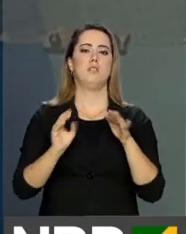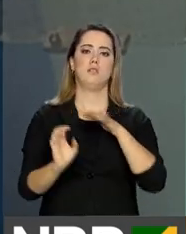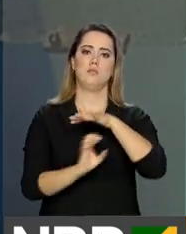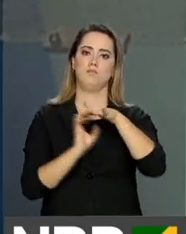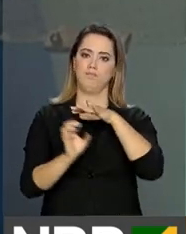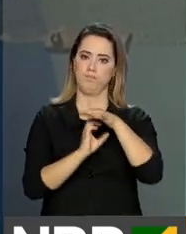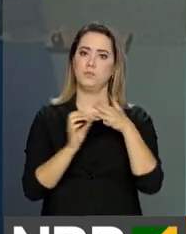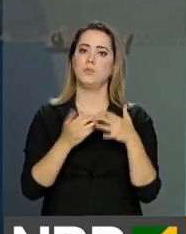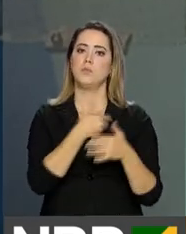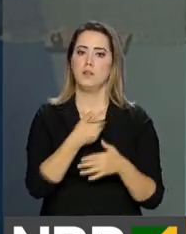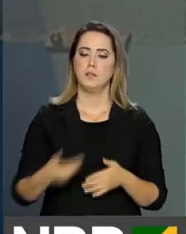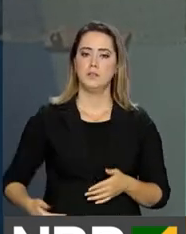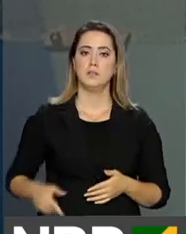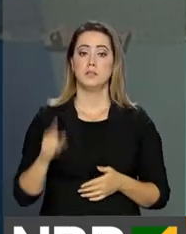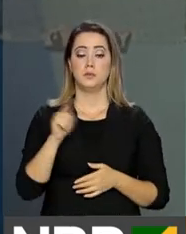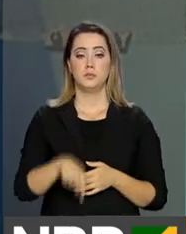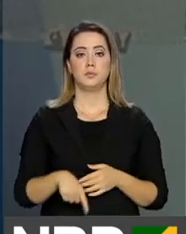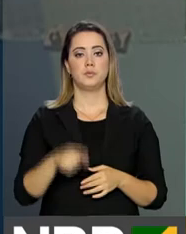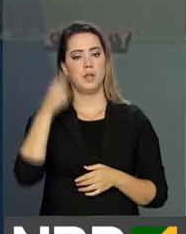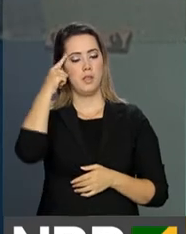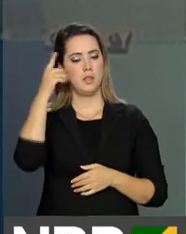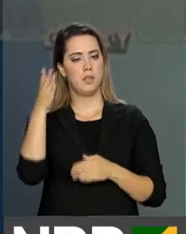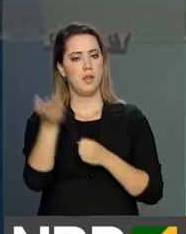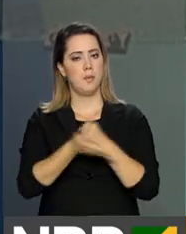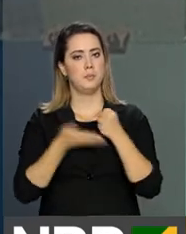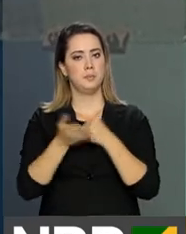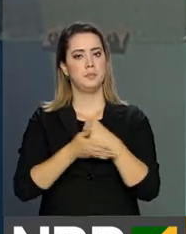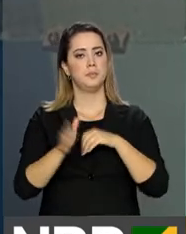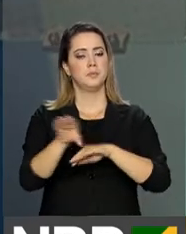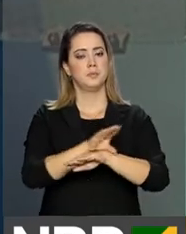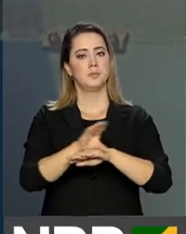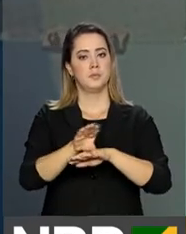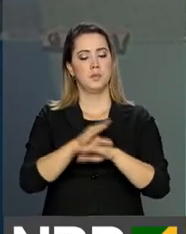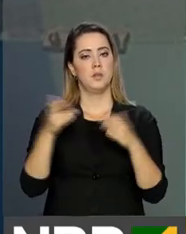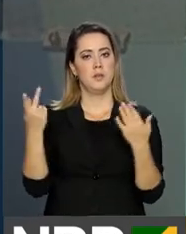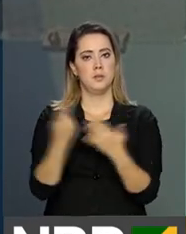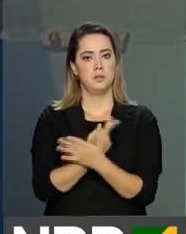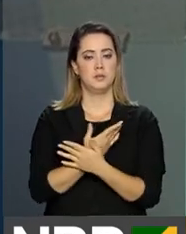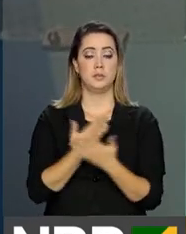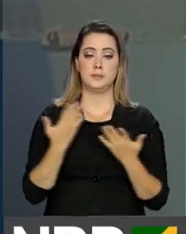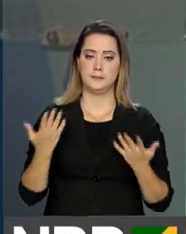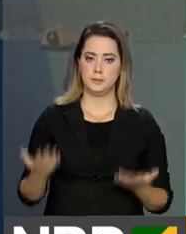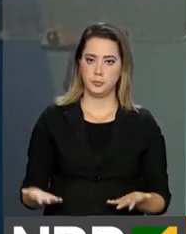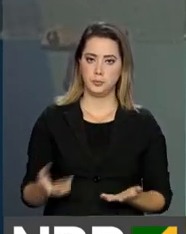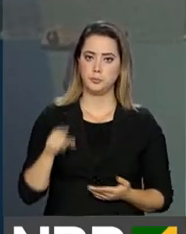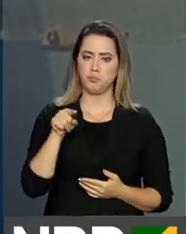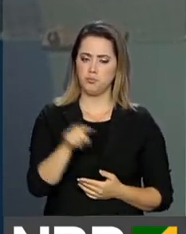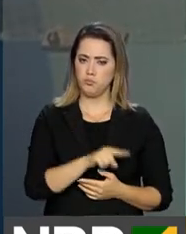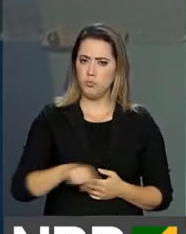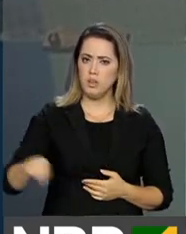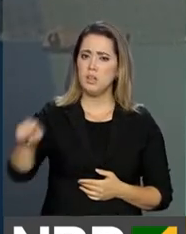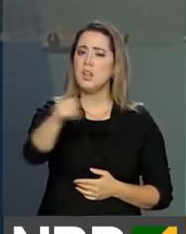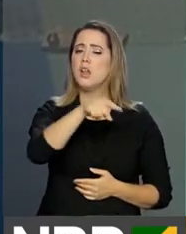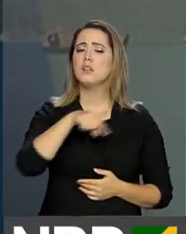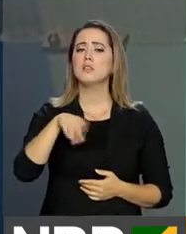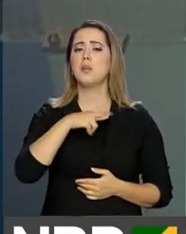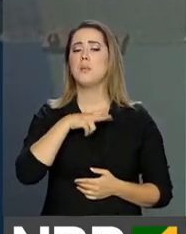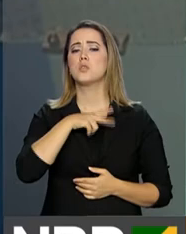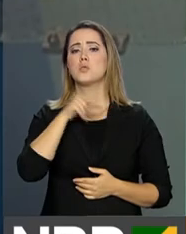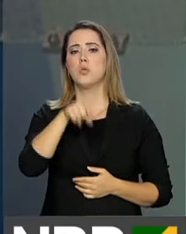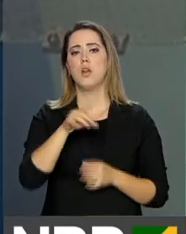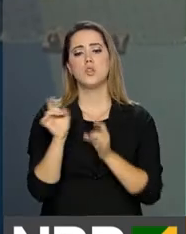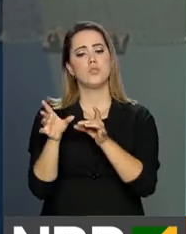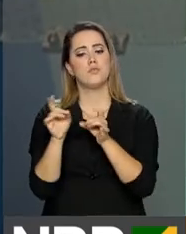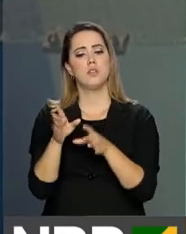da Constituição posta em execução. E neste particular, das concessões, das